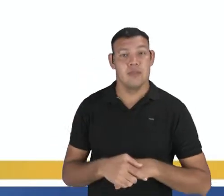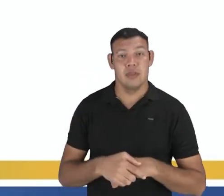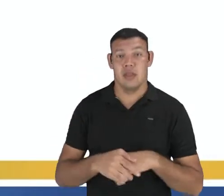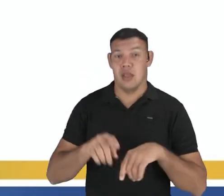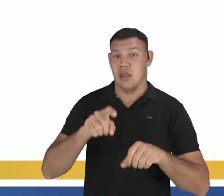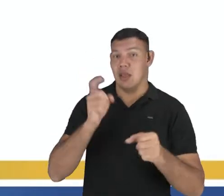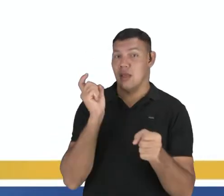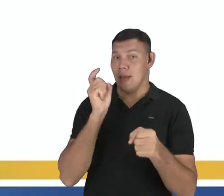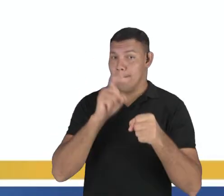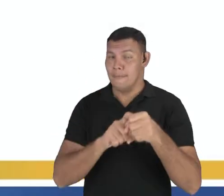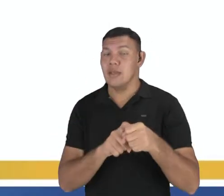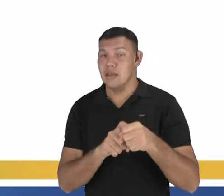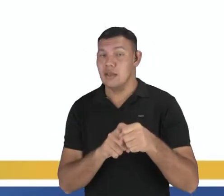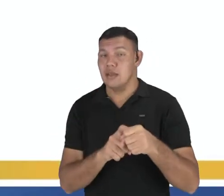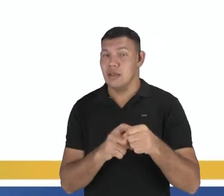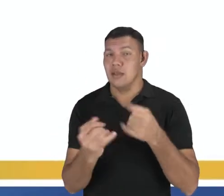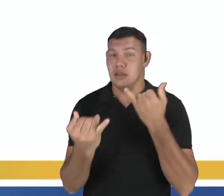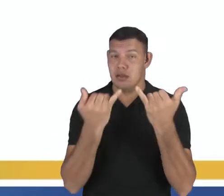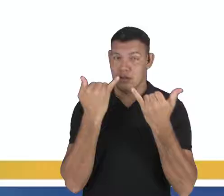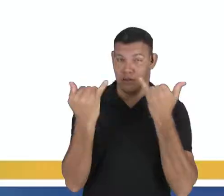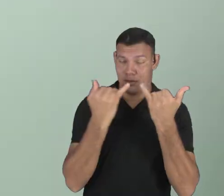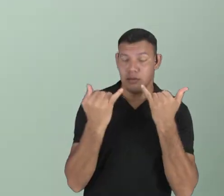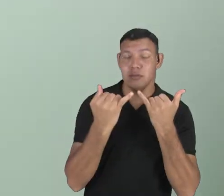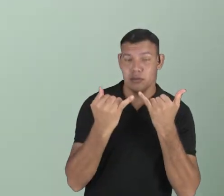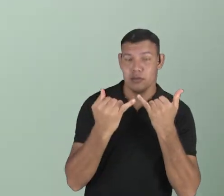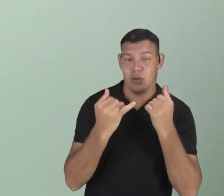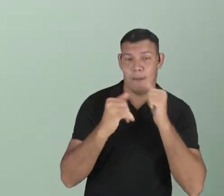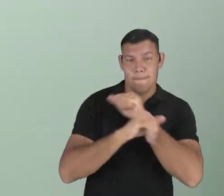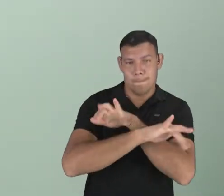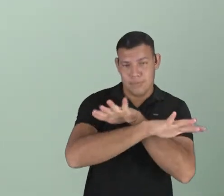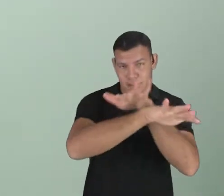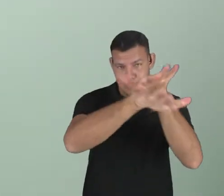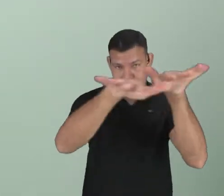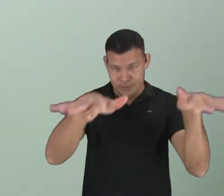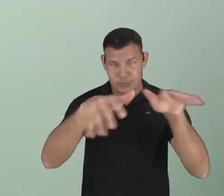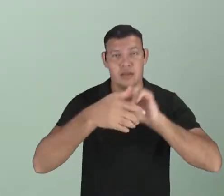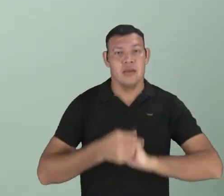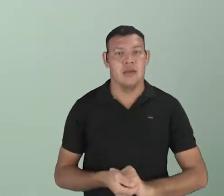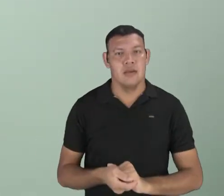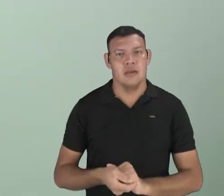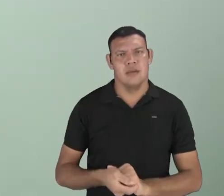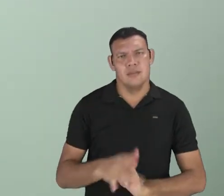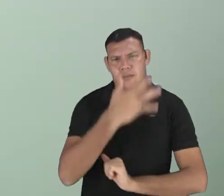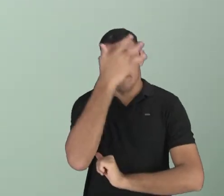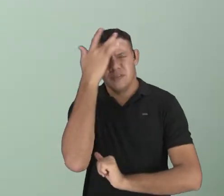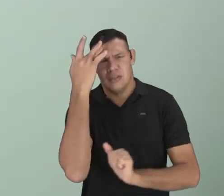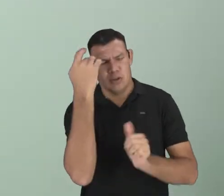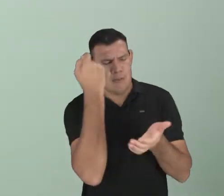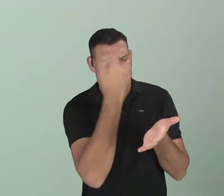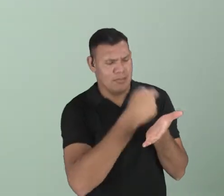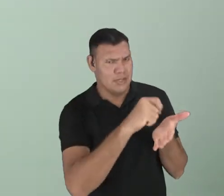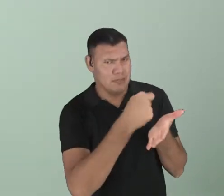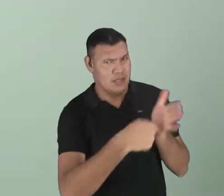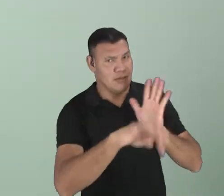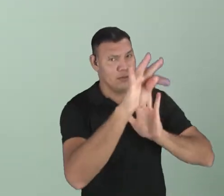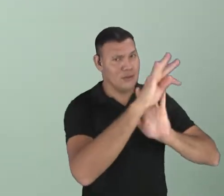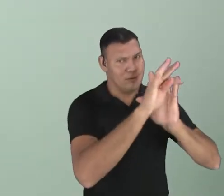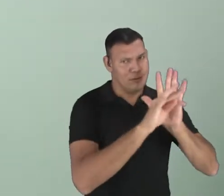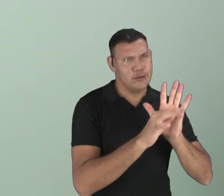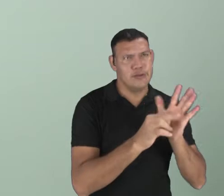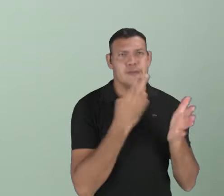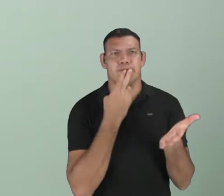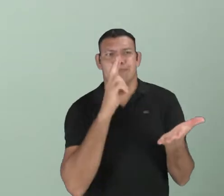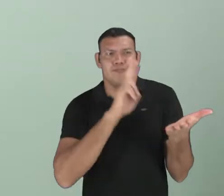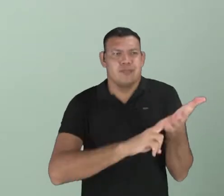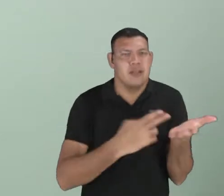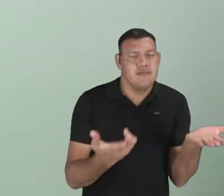quer transmitir. Ou seja, nós vamos ter um texto lá. Alguém escreveu o texto, pode ser uma música, uma carta,